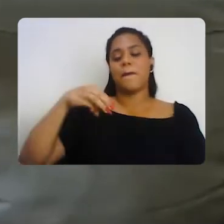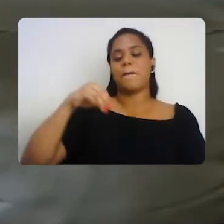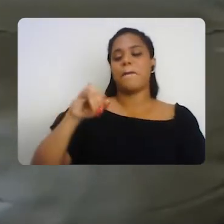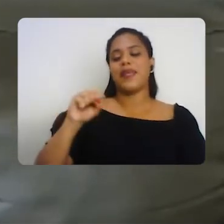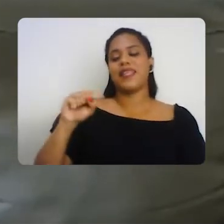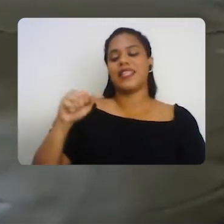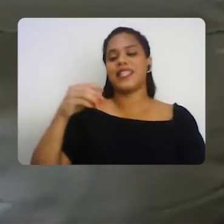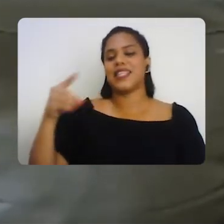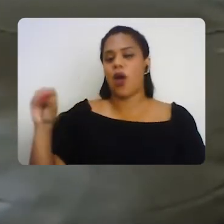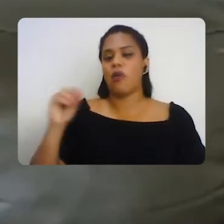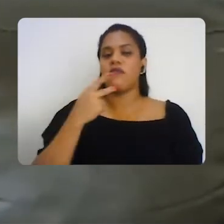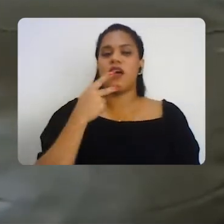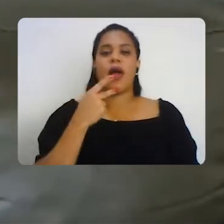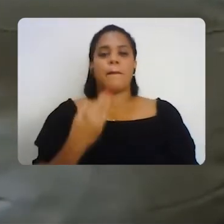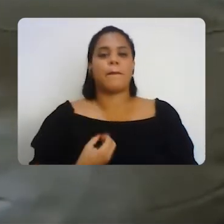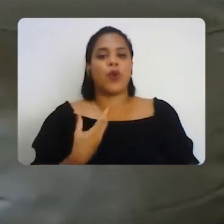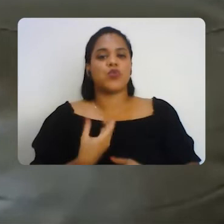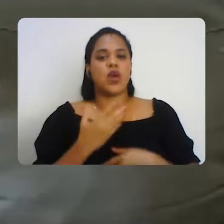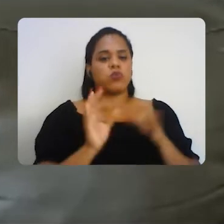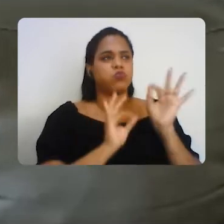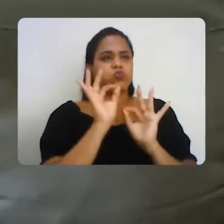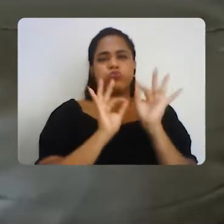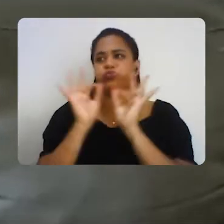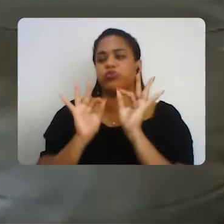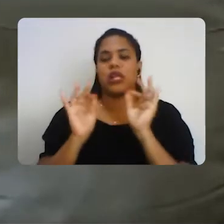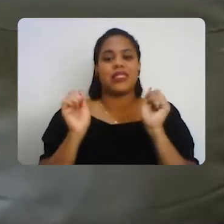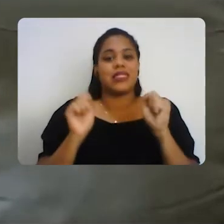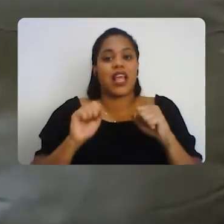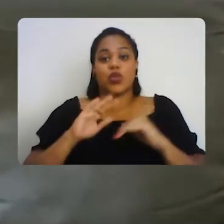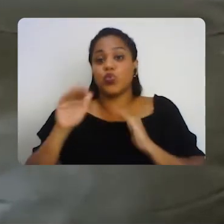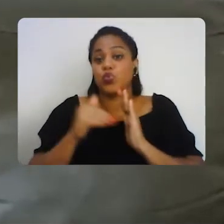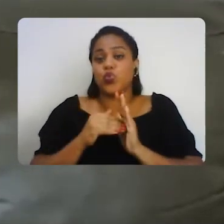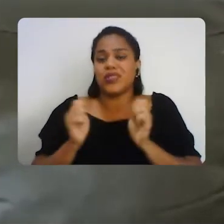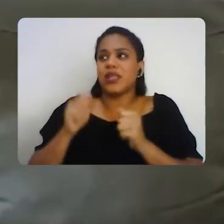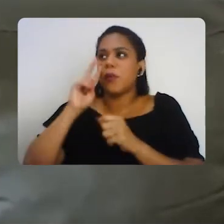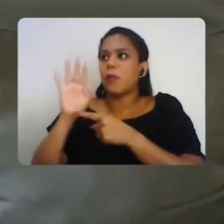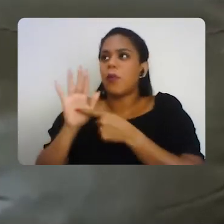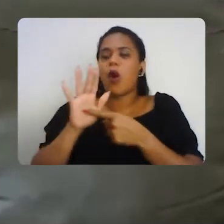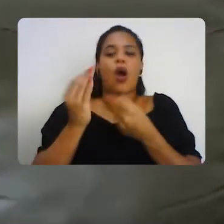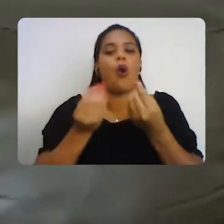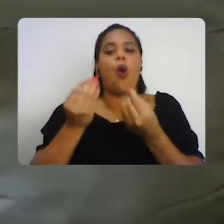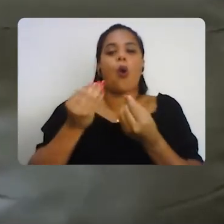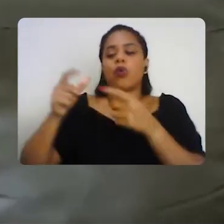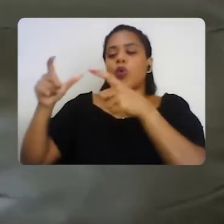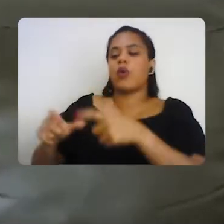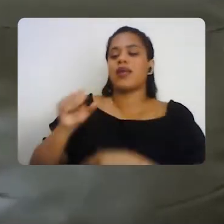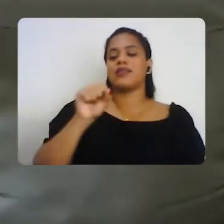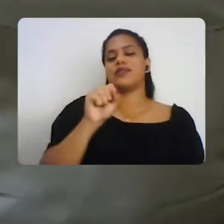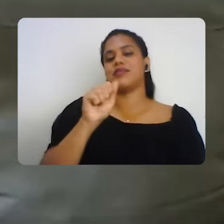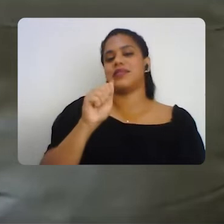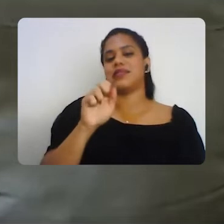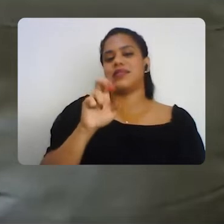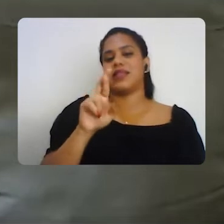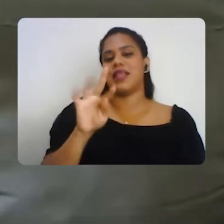conseguir também na produção passar tudo o que possível fosse sobre o sertão. Daí vinha em cada